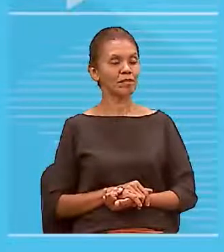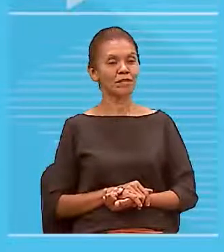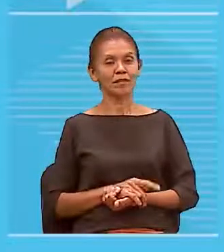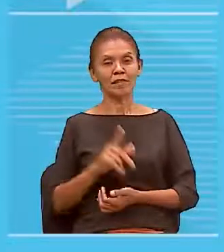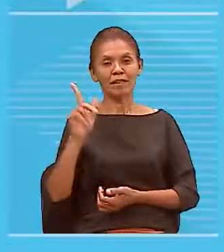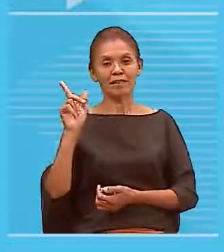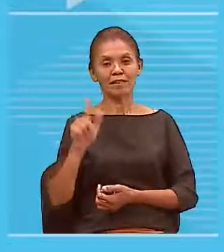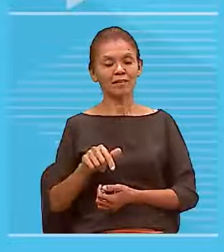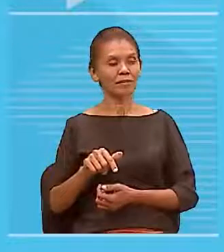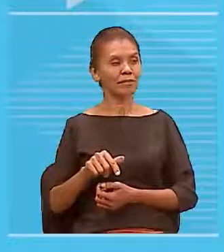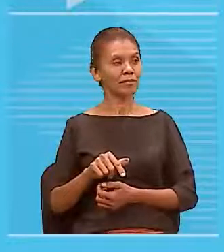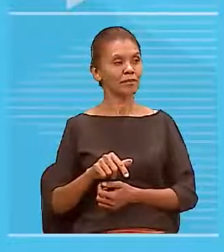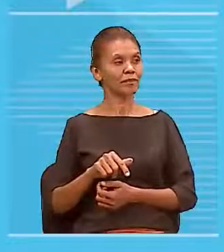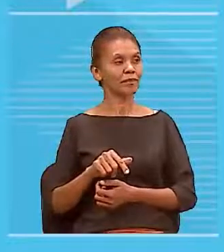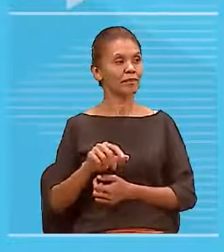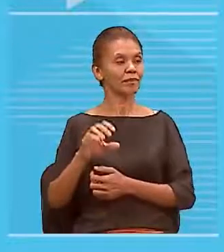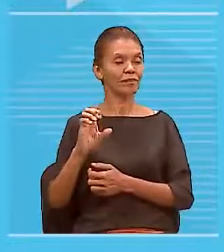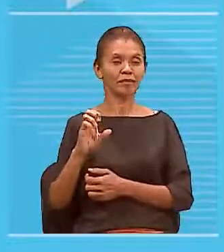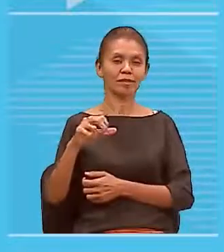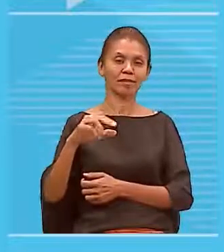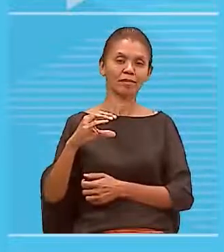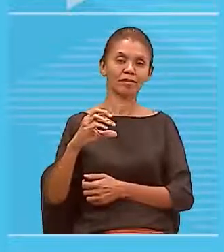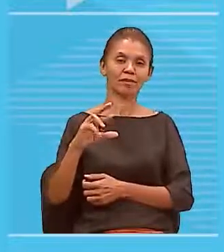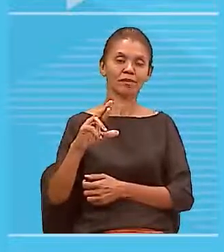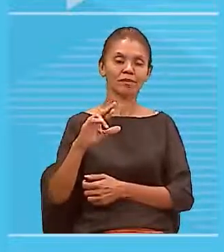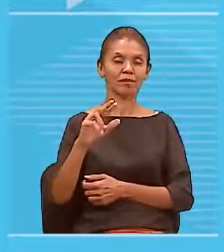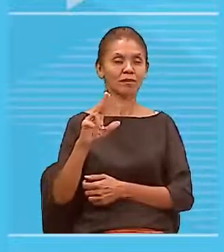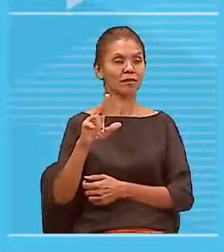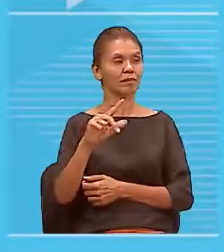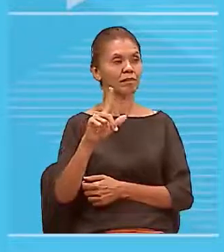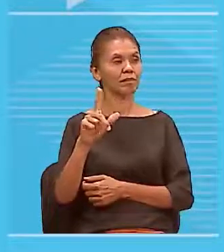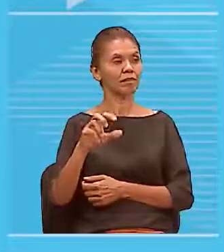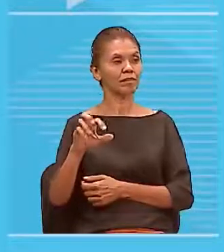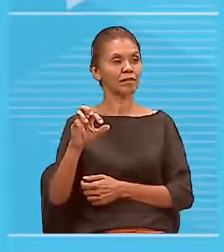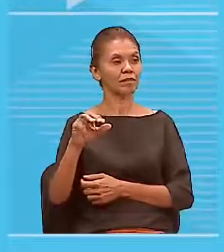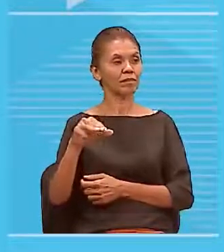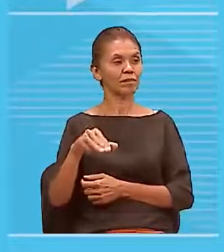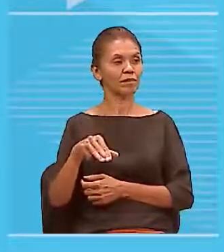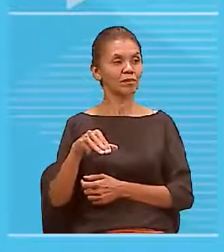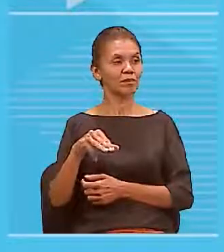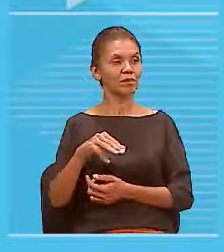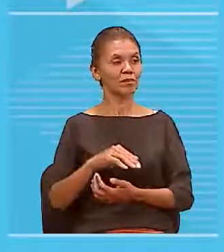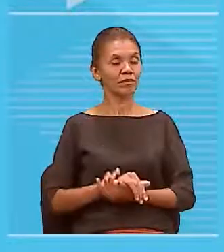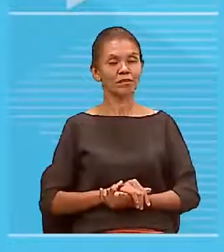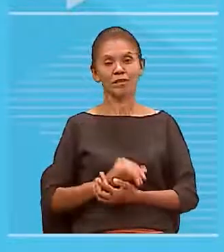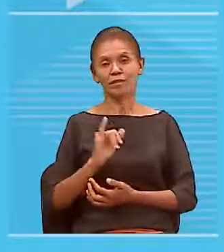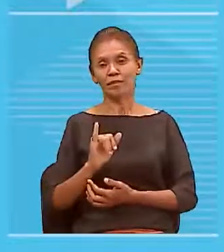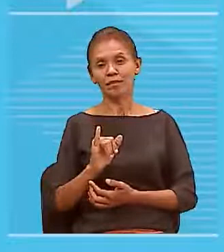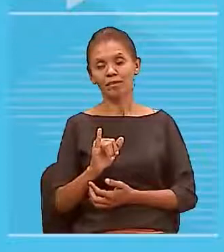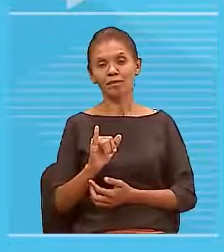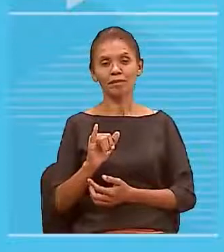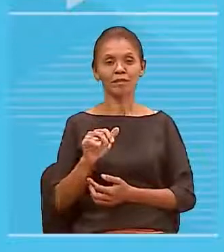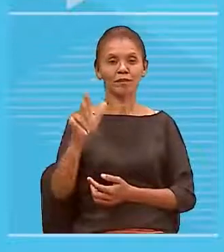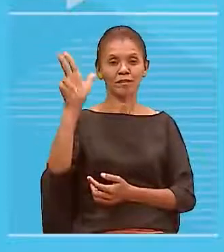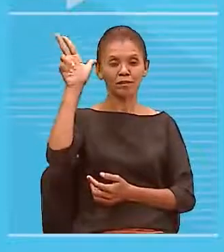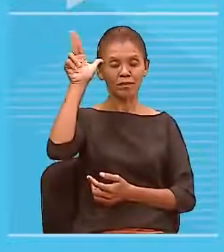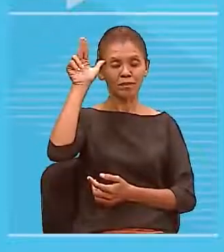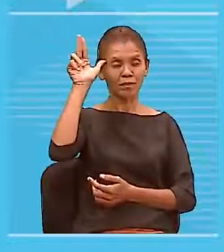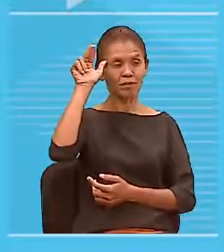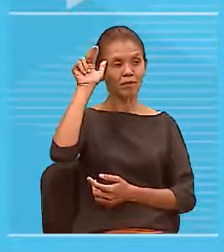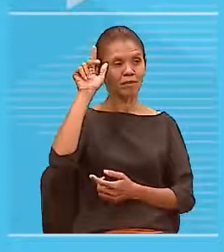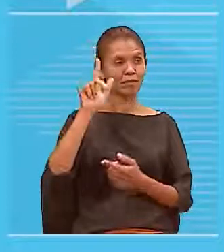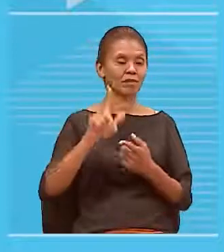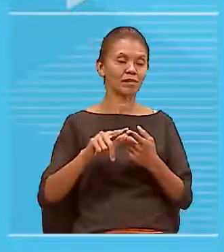naturalmente, produzindo descendentes férteis obrigatoriamente, viu? Então, se eu pego um cavalo com a égua,